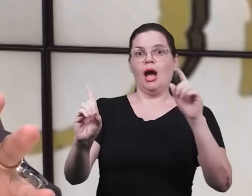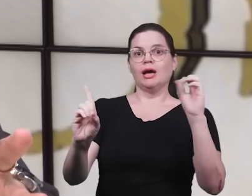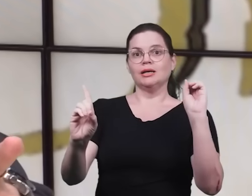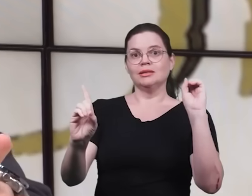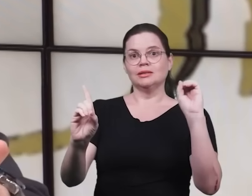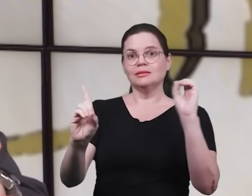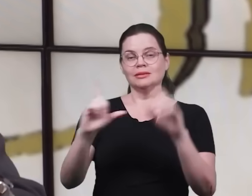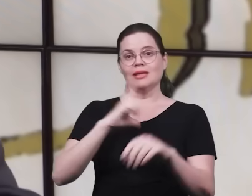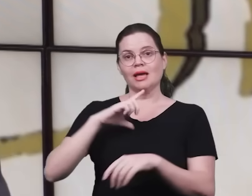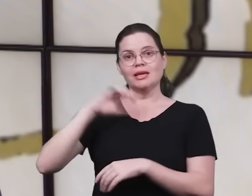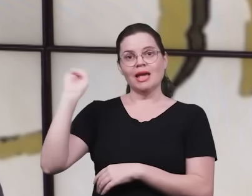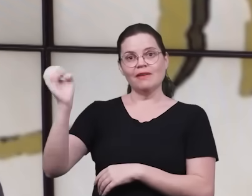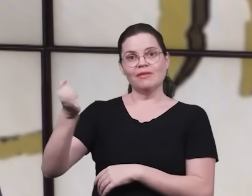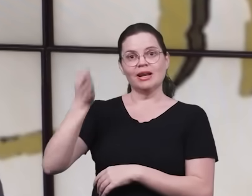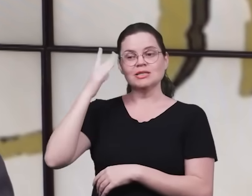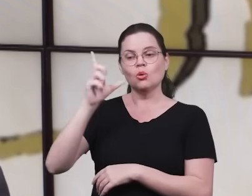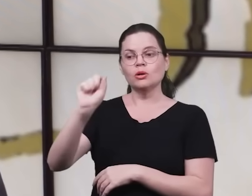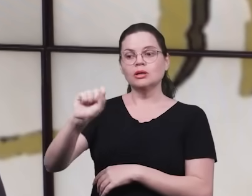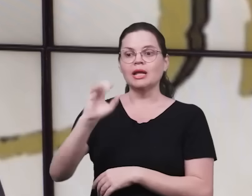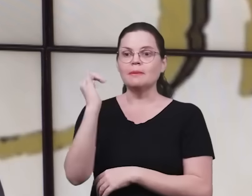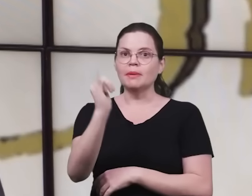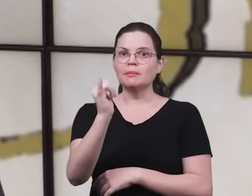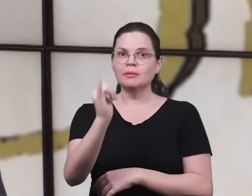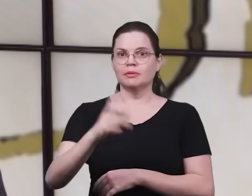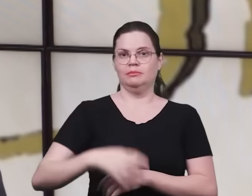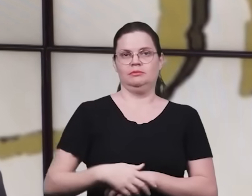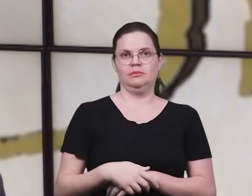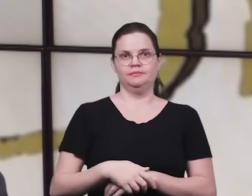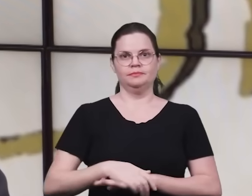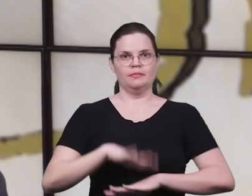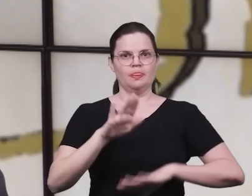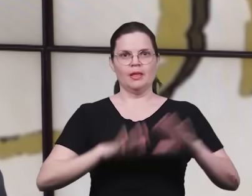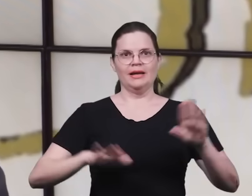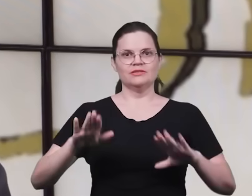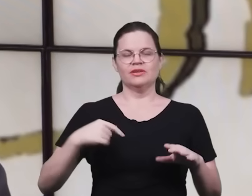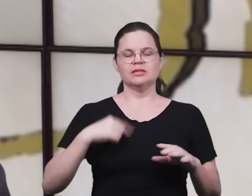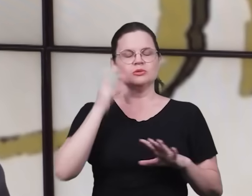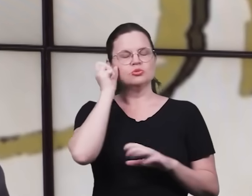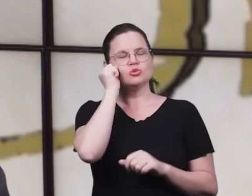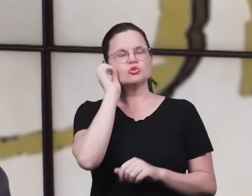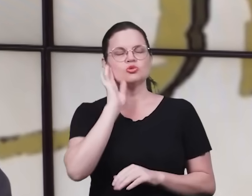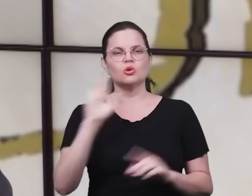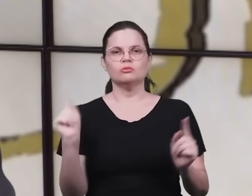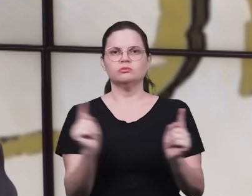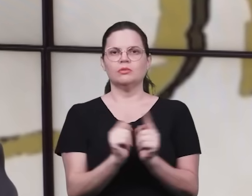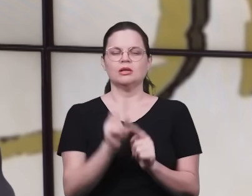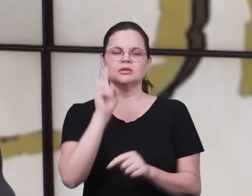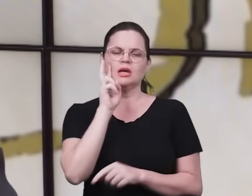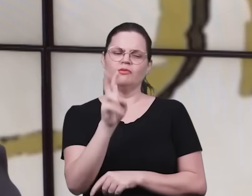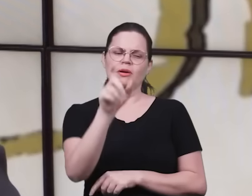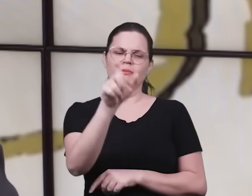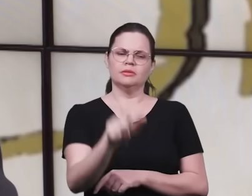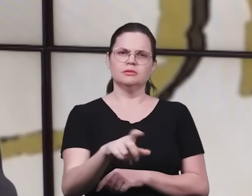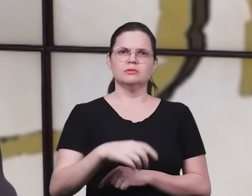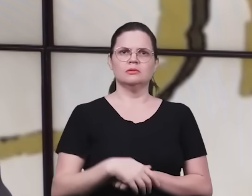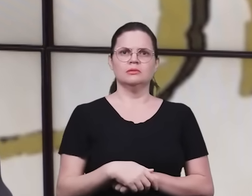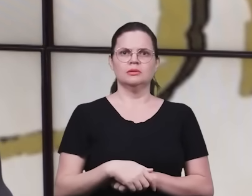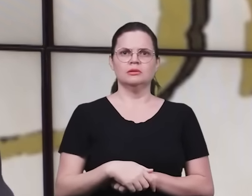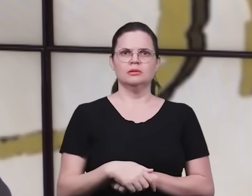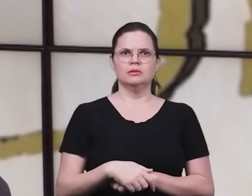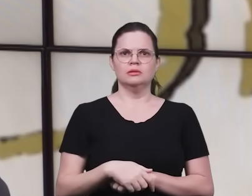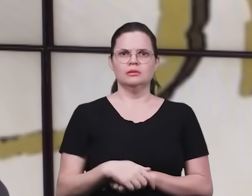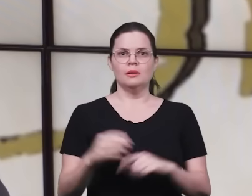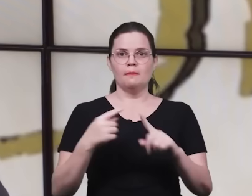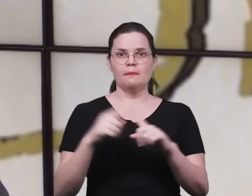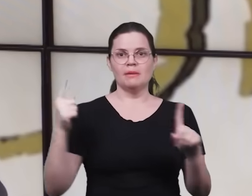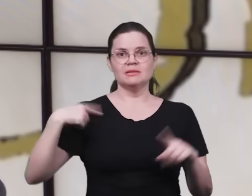fazer. Entendeu? Às vezes, num sonho, você vê uma pessoa, você só viu... Às vezes, é um sonho curto. Você viu uma pessoa, mas, por revelação,